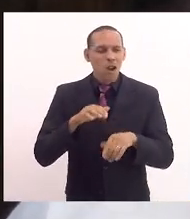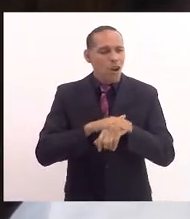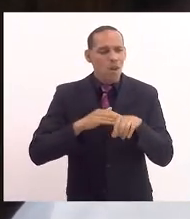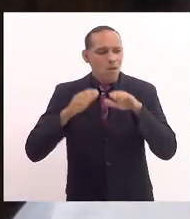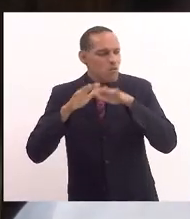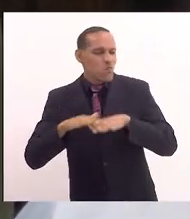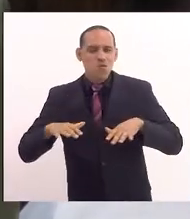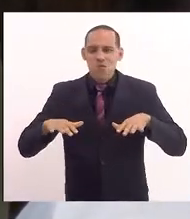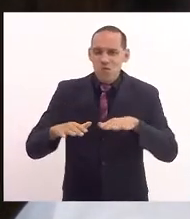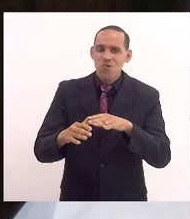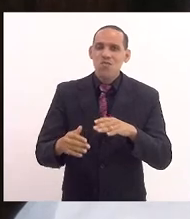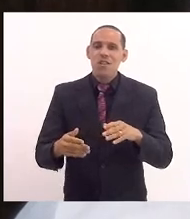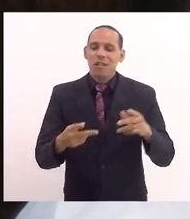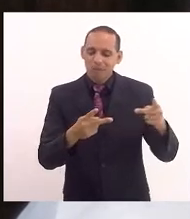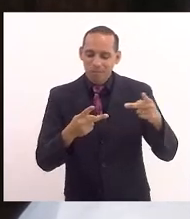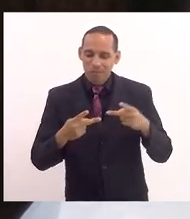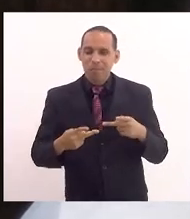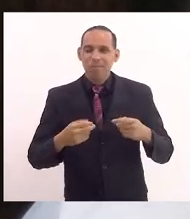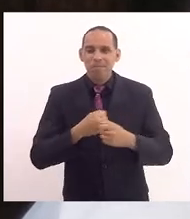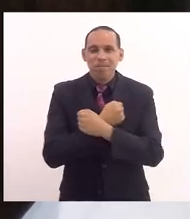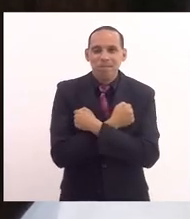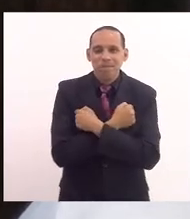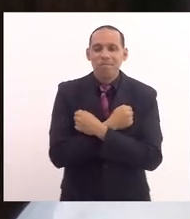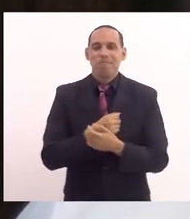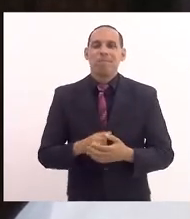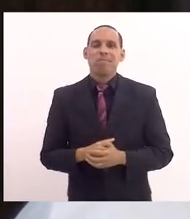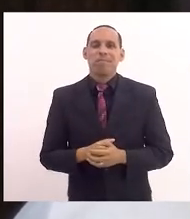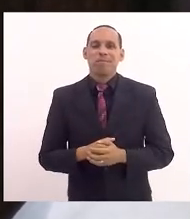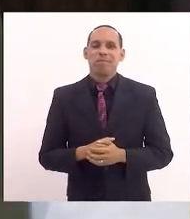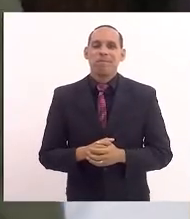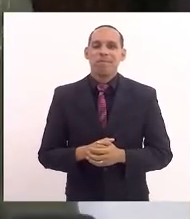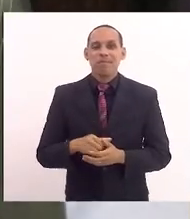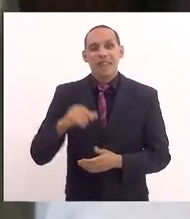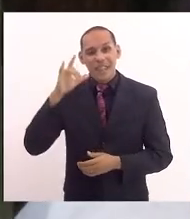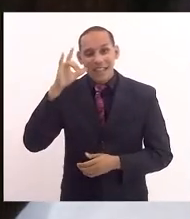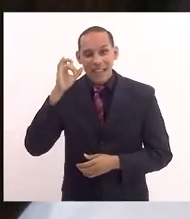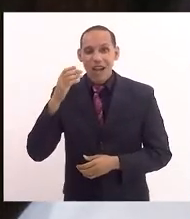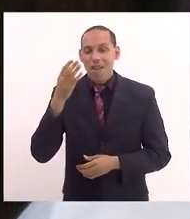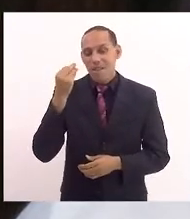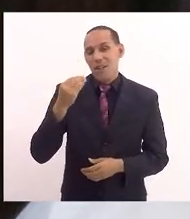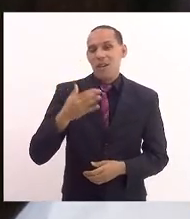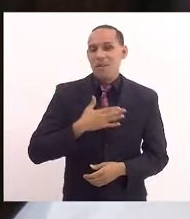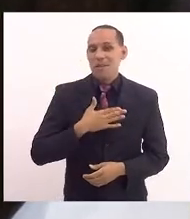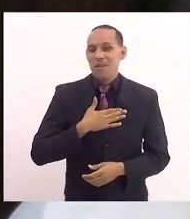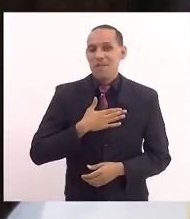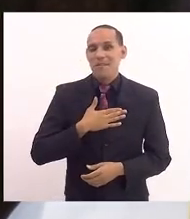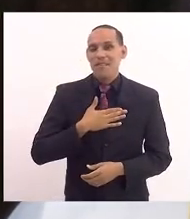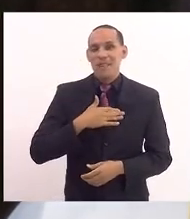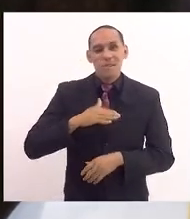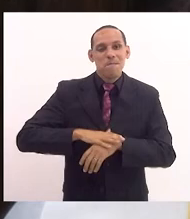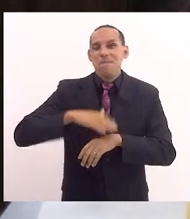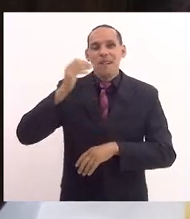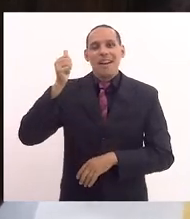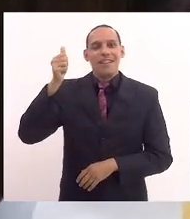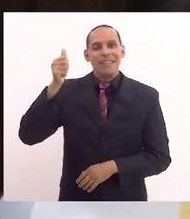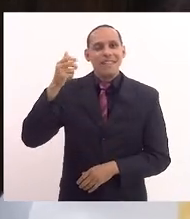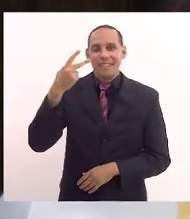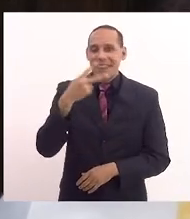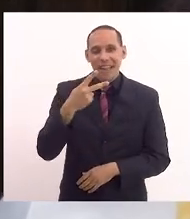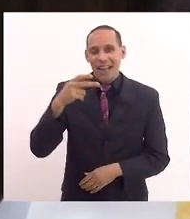Foi lá me visitar, me dar um abraço. E no Instagram dela tem mais foto minha do que eu dela.